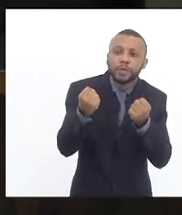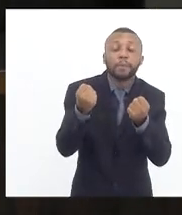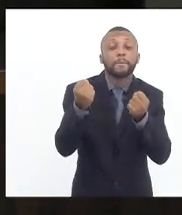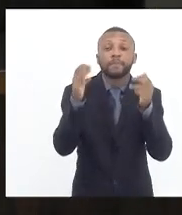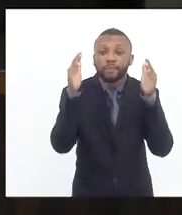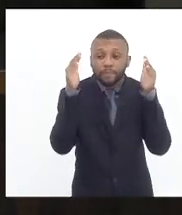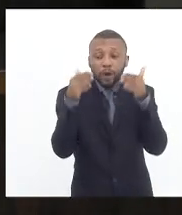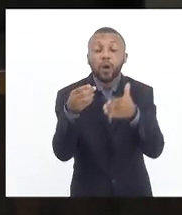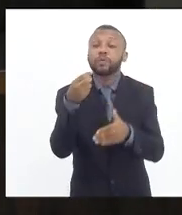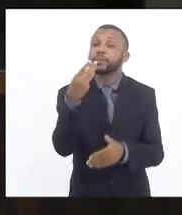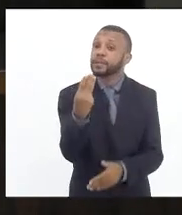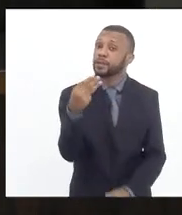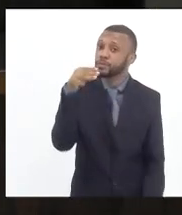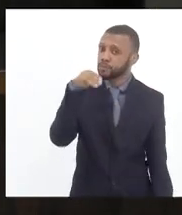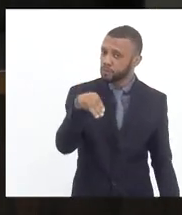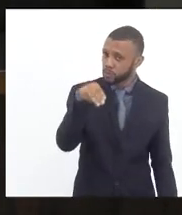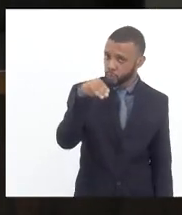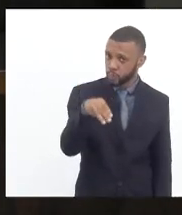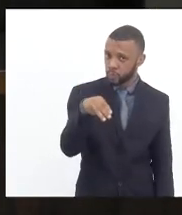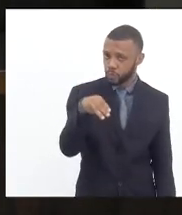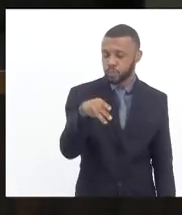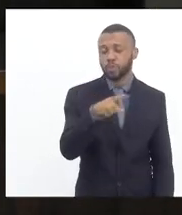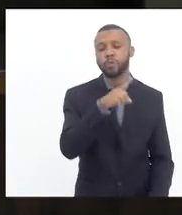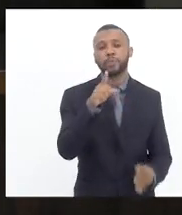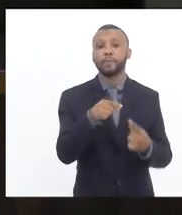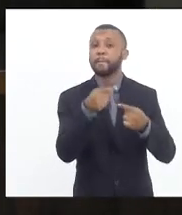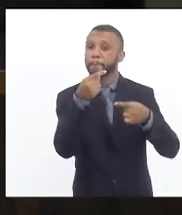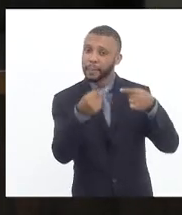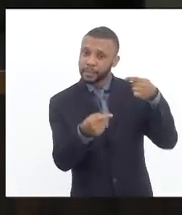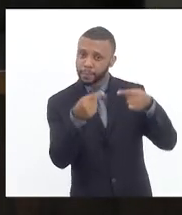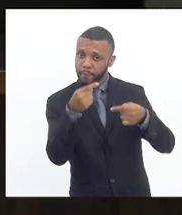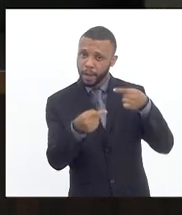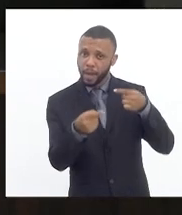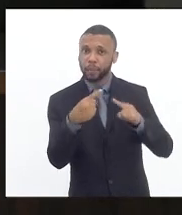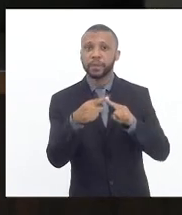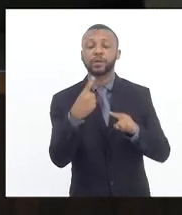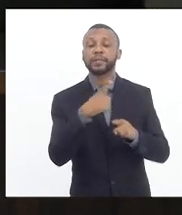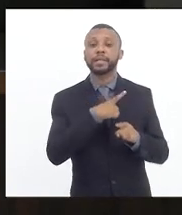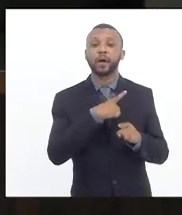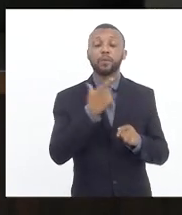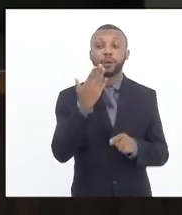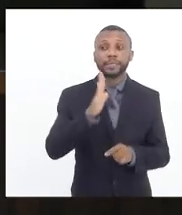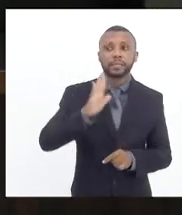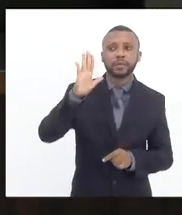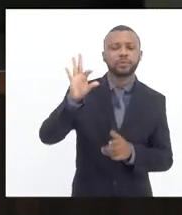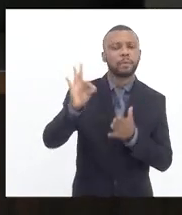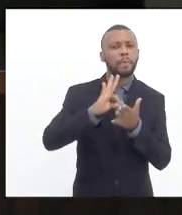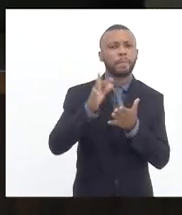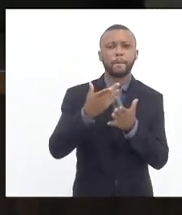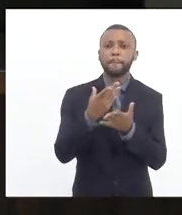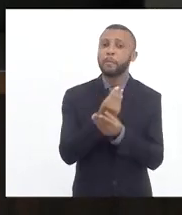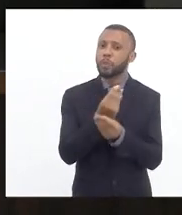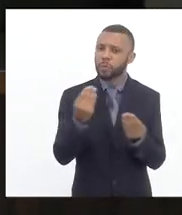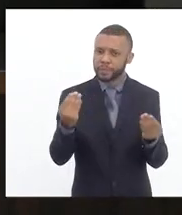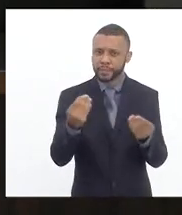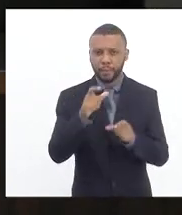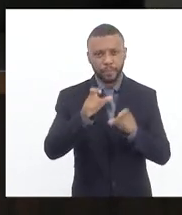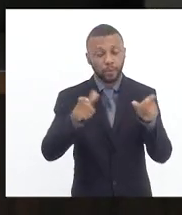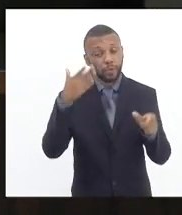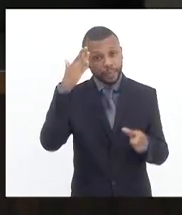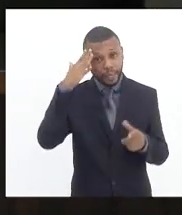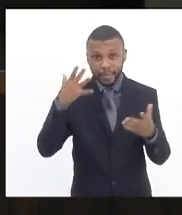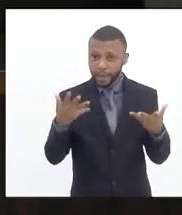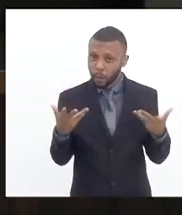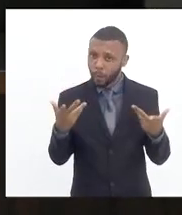os três minutos para o debate porque nós temos muitos inscritos É só por isso sei que a